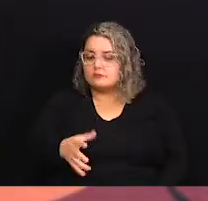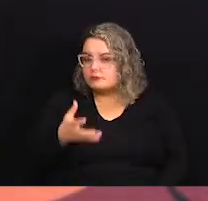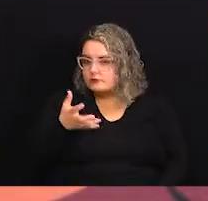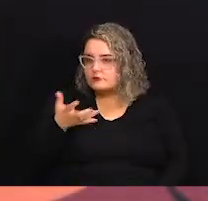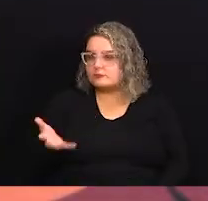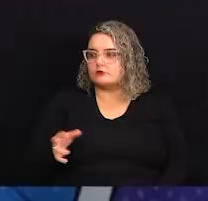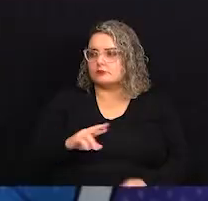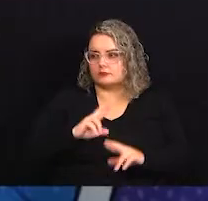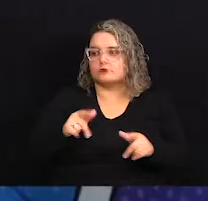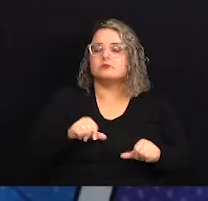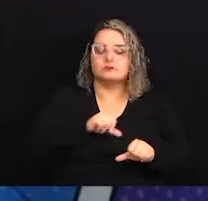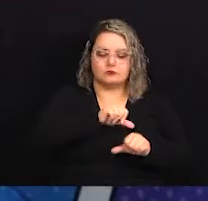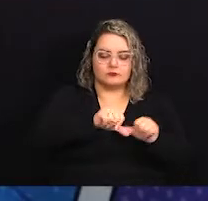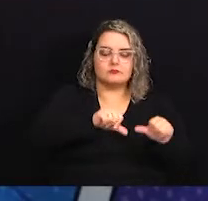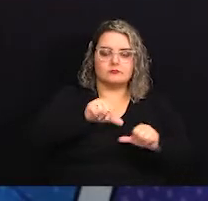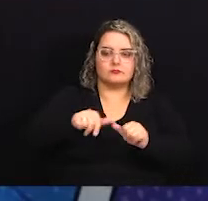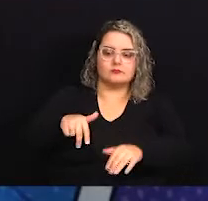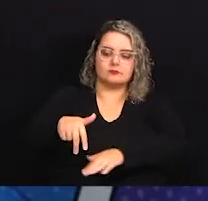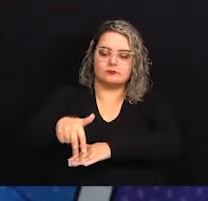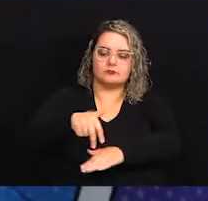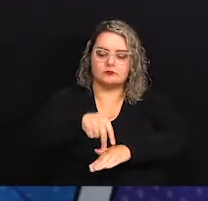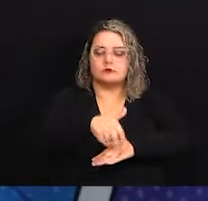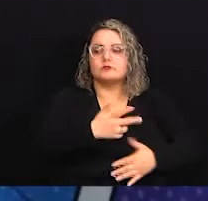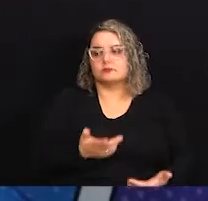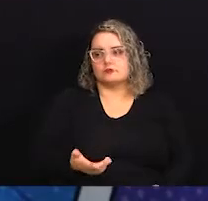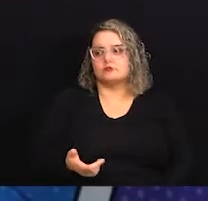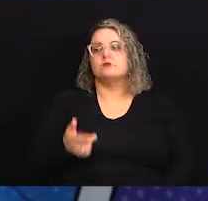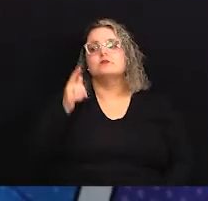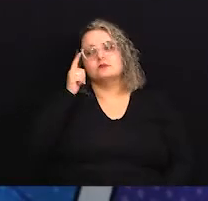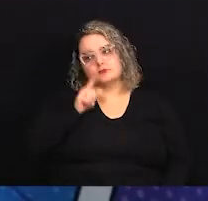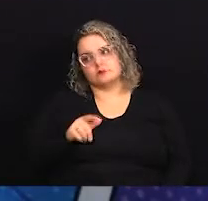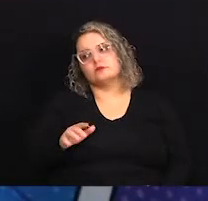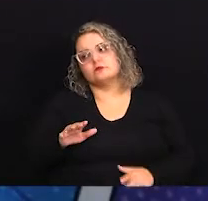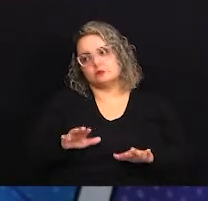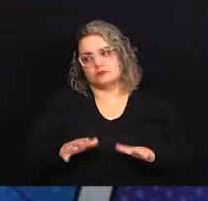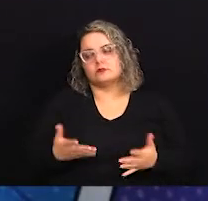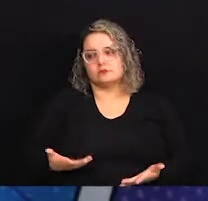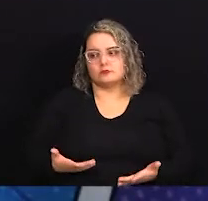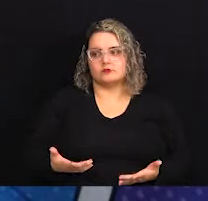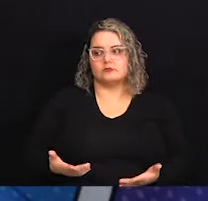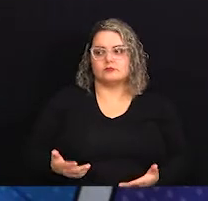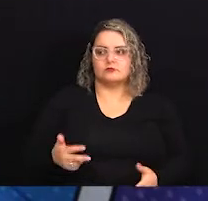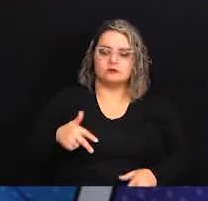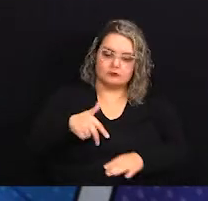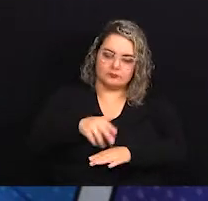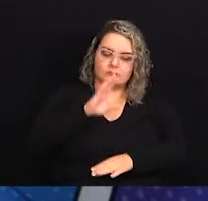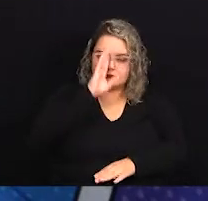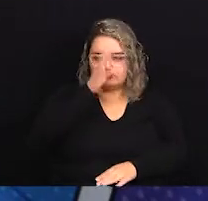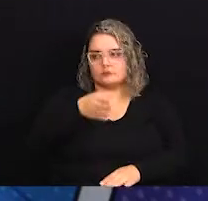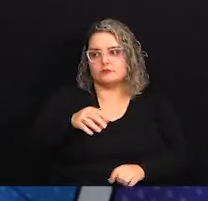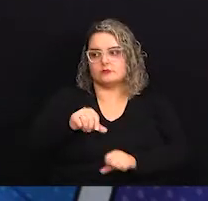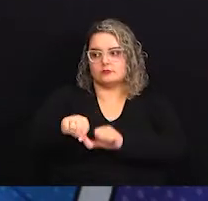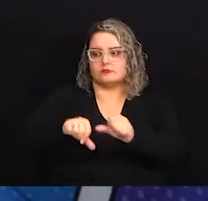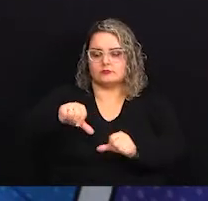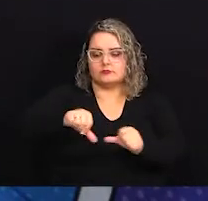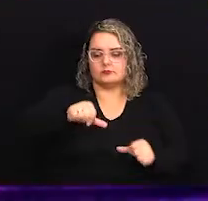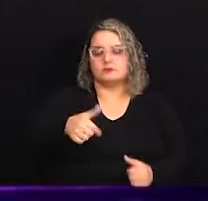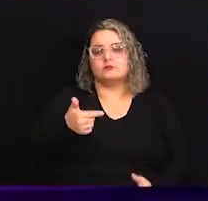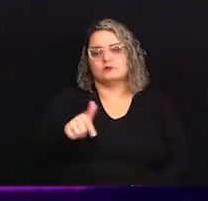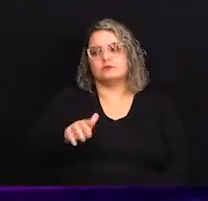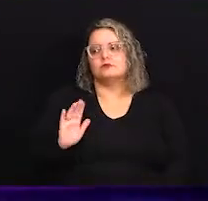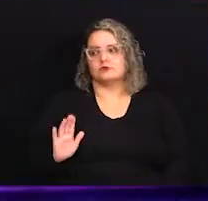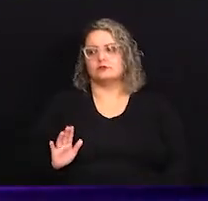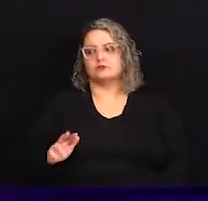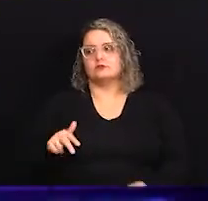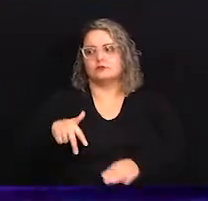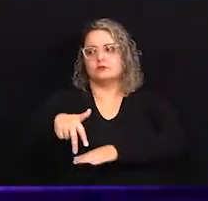pretende ir mudando, trocando os protagonistas? Eu pretendo ir trocando os protagonistas, mas os personagens ainda existirão, certo? Mas o personagem central vai sempre mudando, mas pra gente